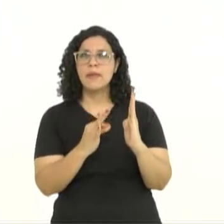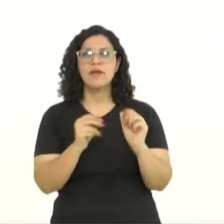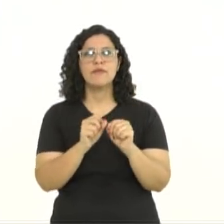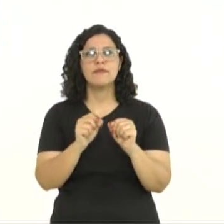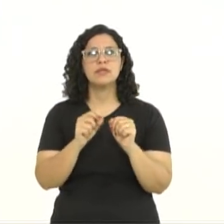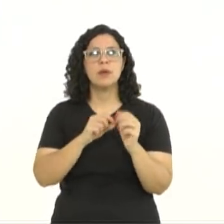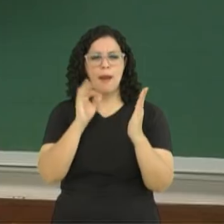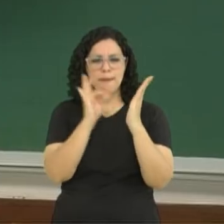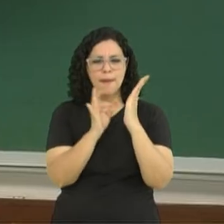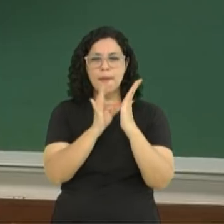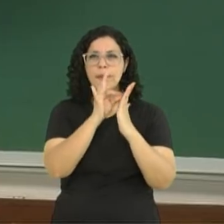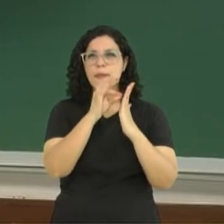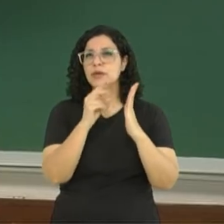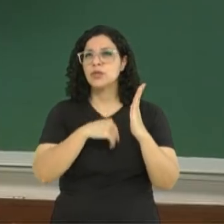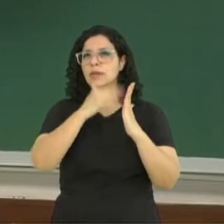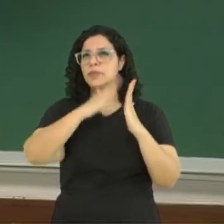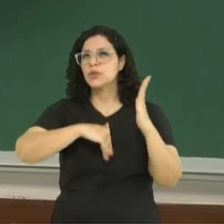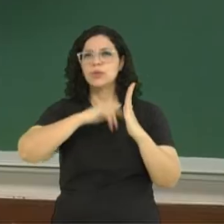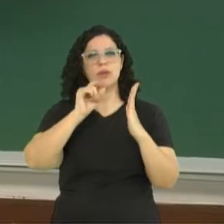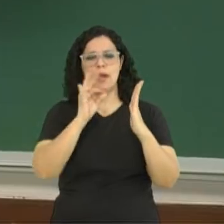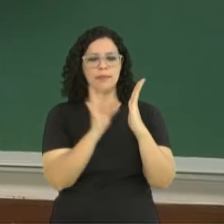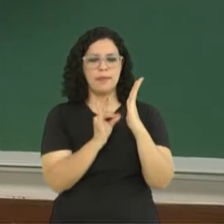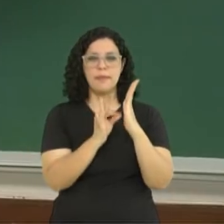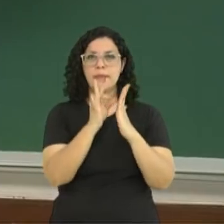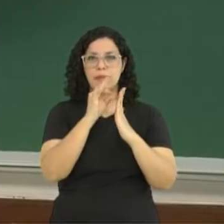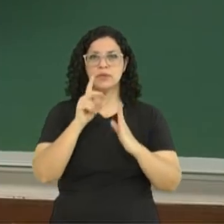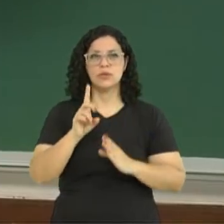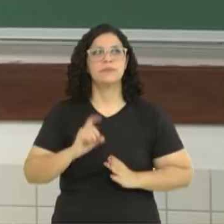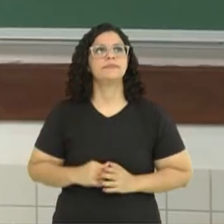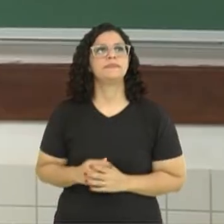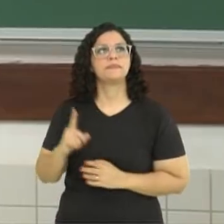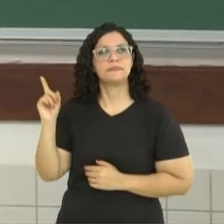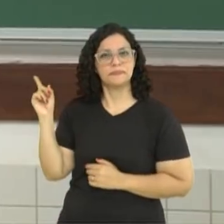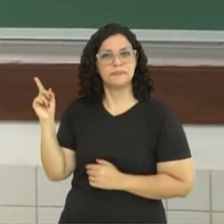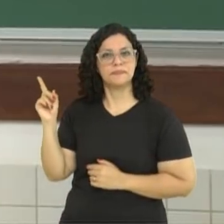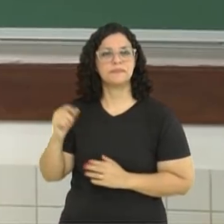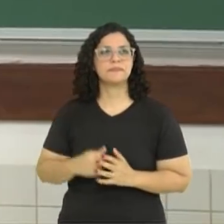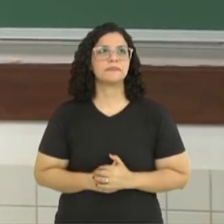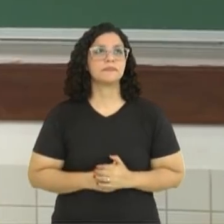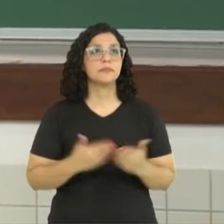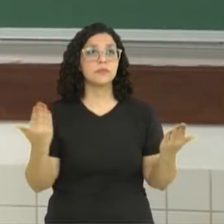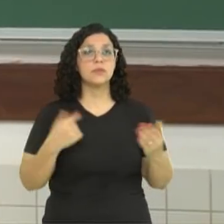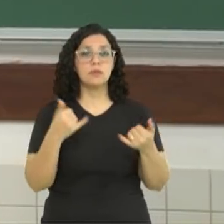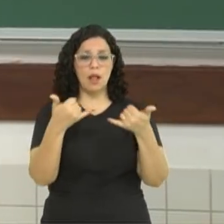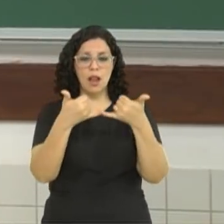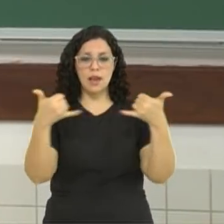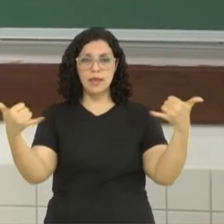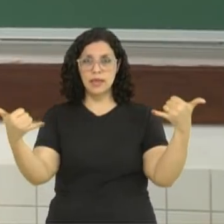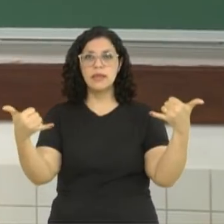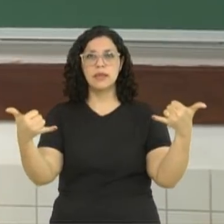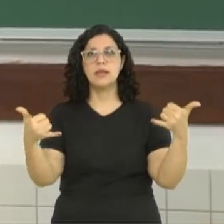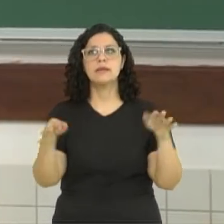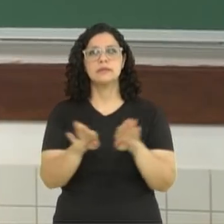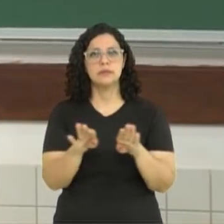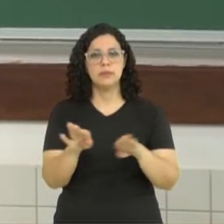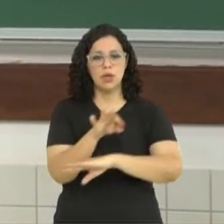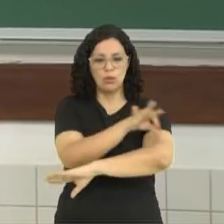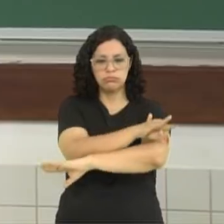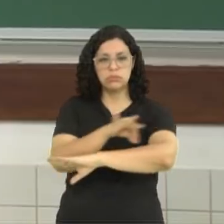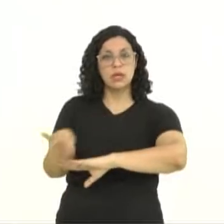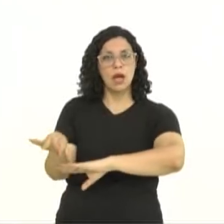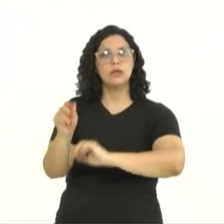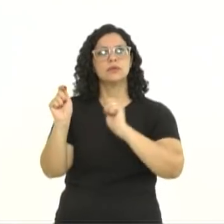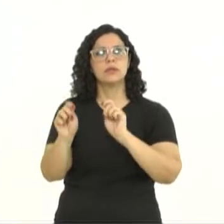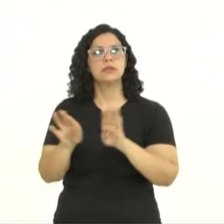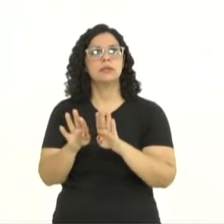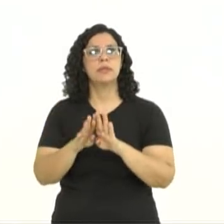ele fez somente com pontos. Olha que interessante. Beleza? Nós temos agora traço, que também é chamado de linha.